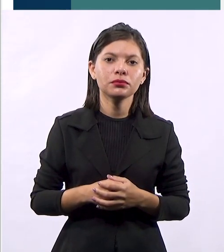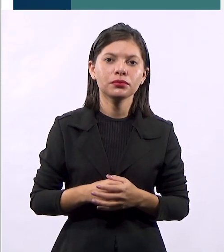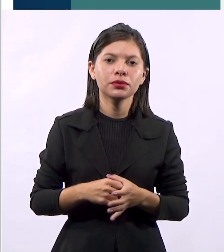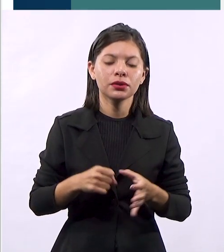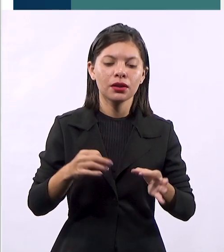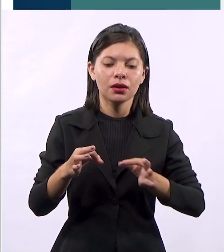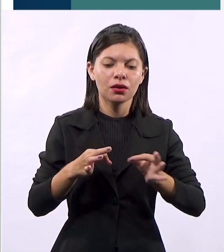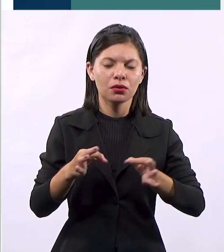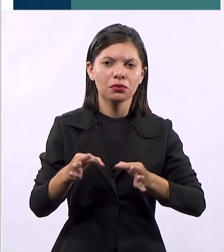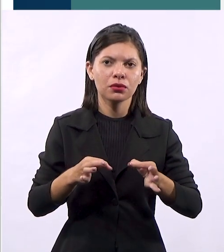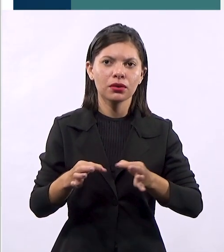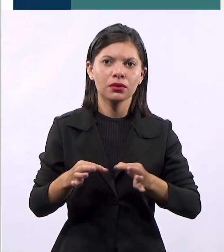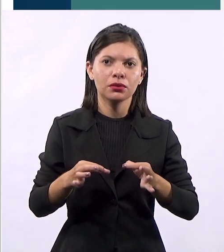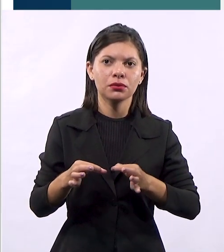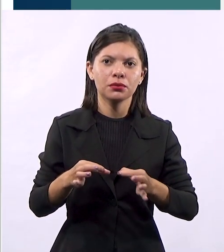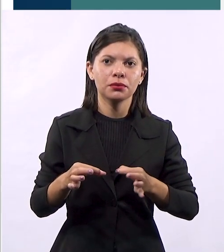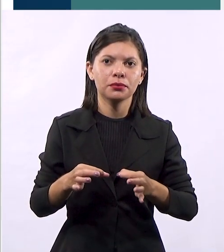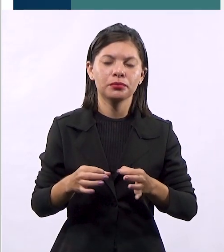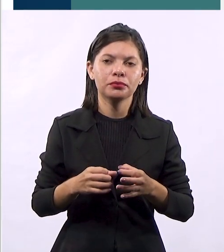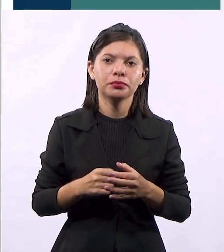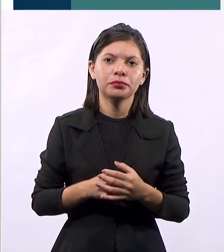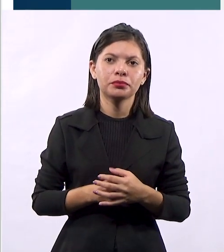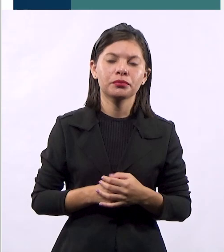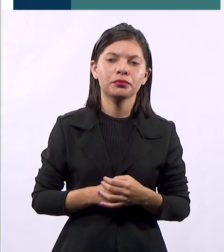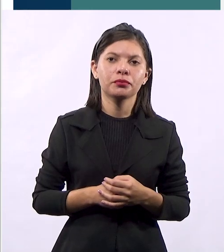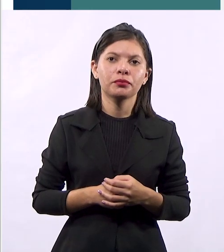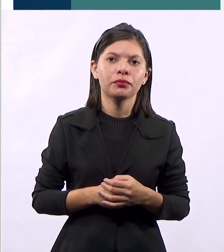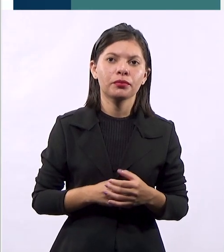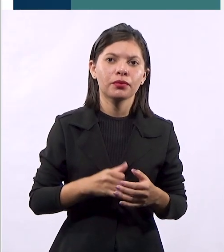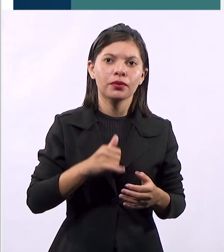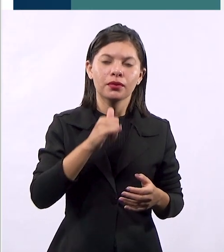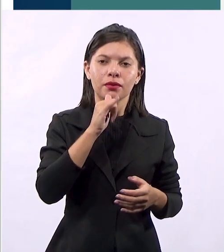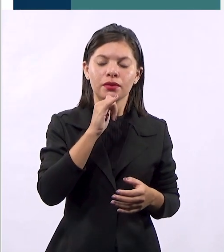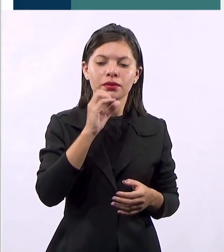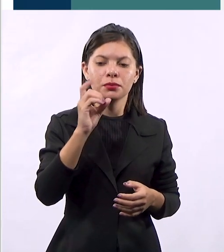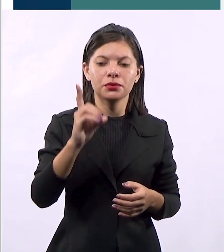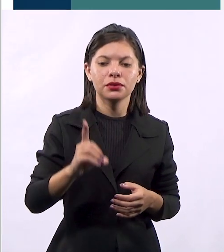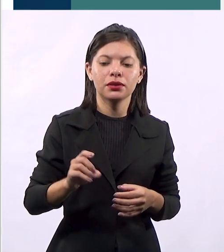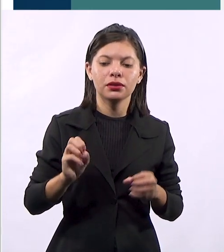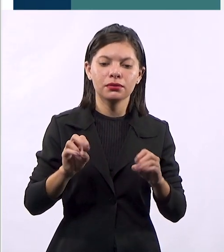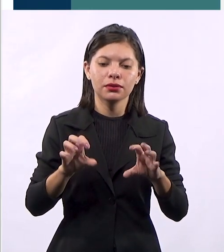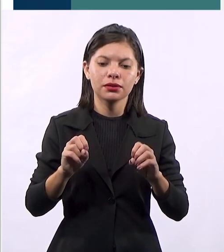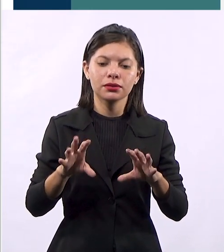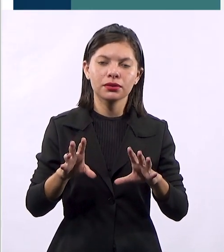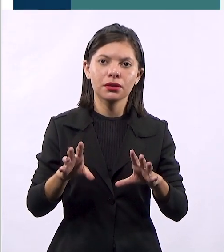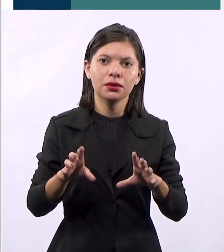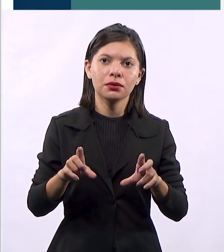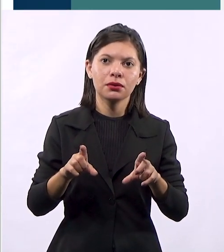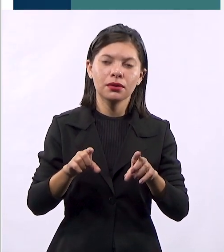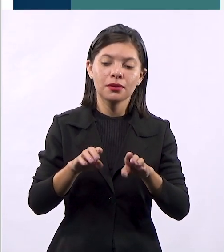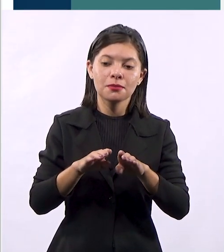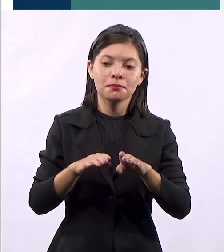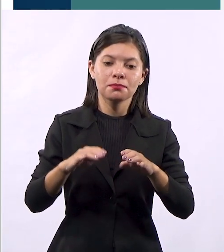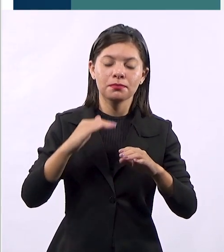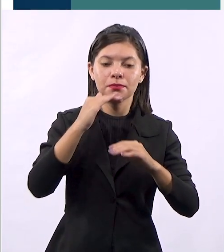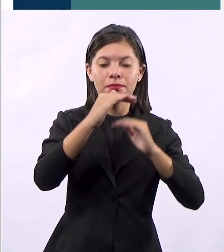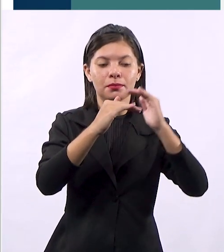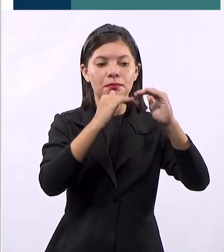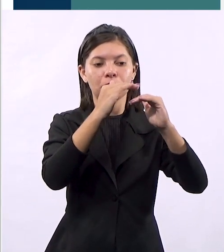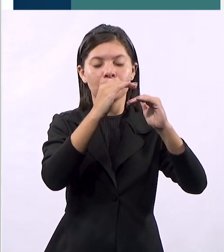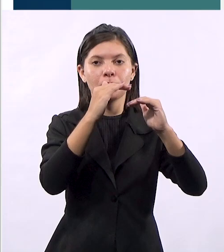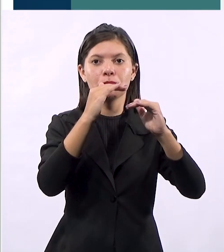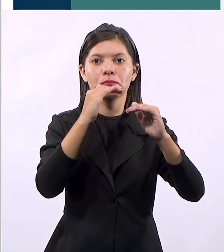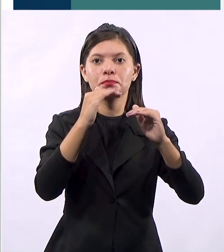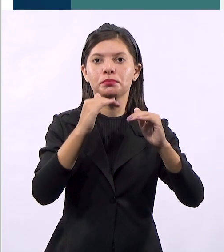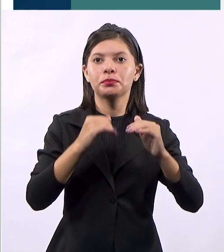matéria da educação, e as resoluções. Então, elas vão tendo essa estrutura de pirâmide porque elas